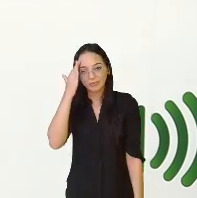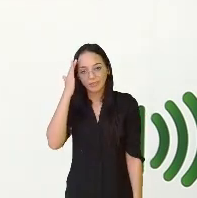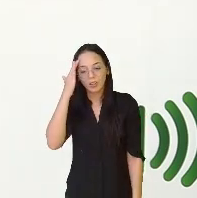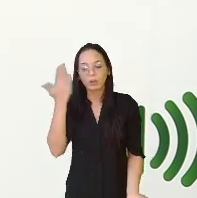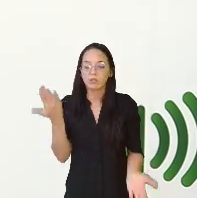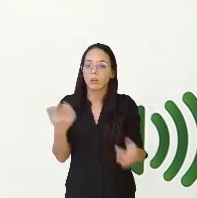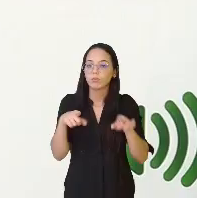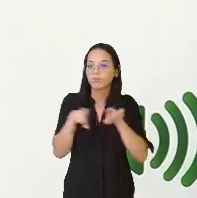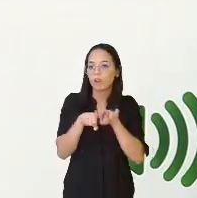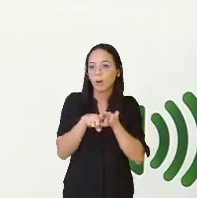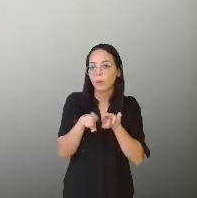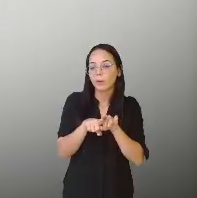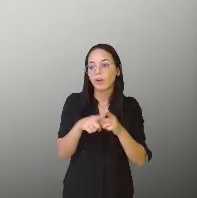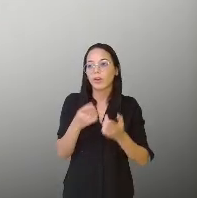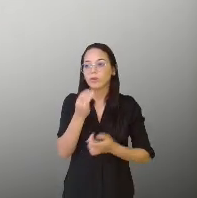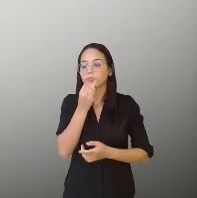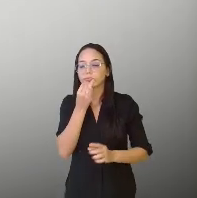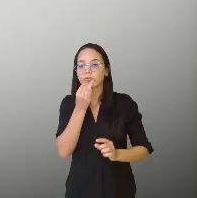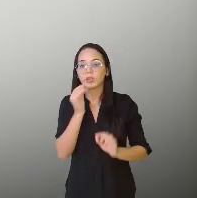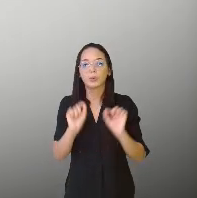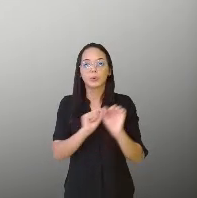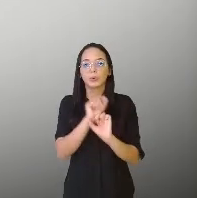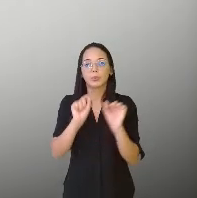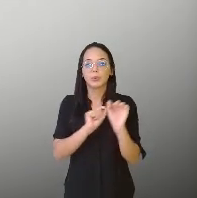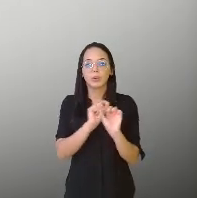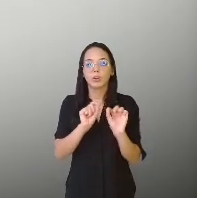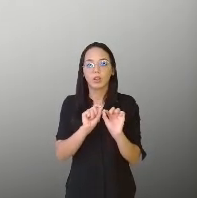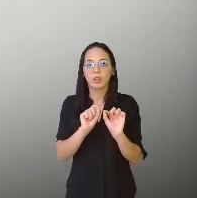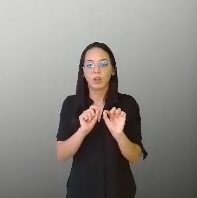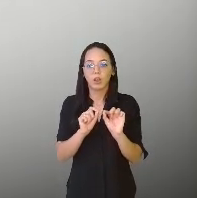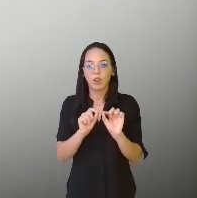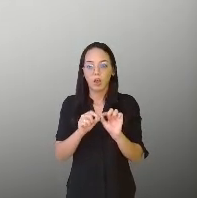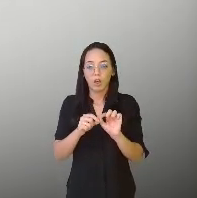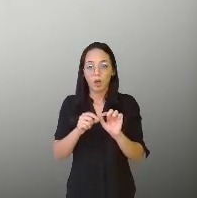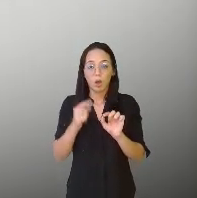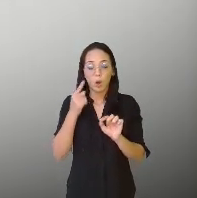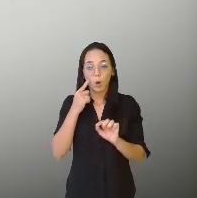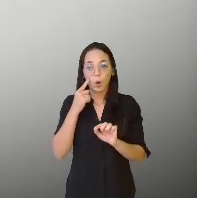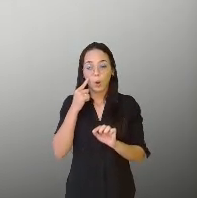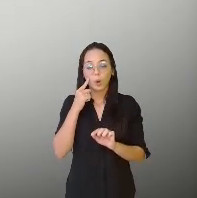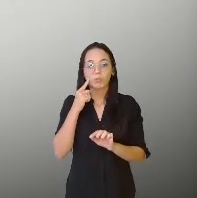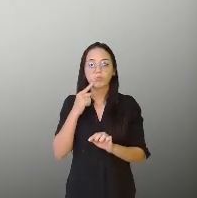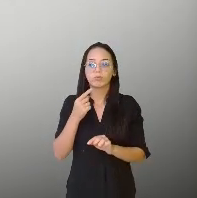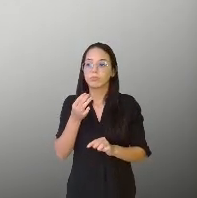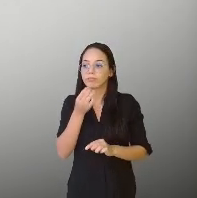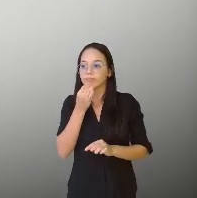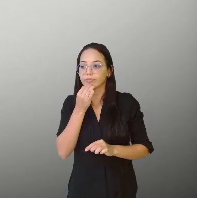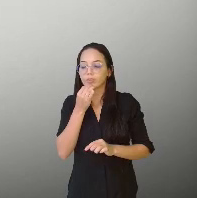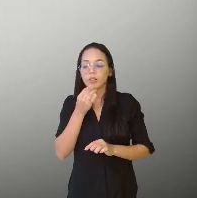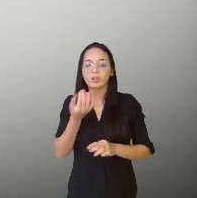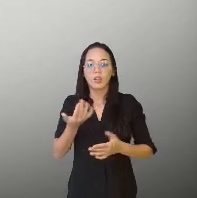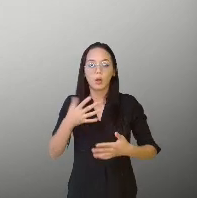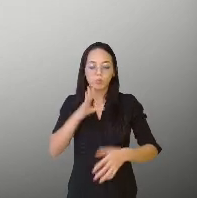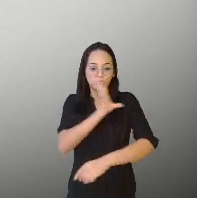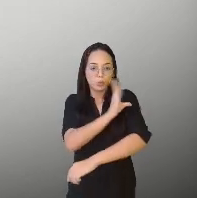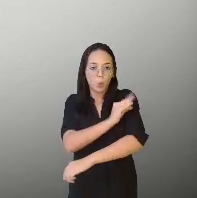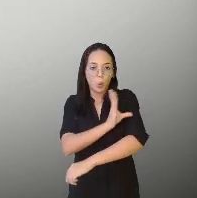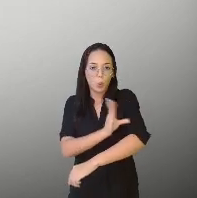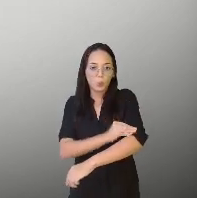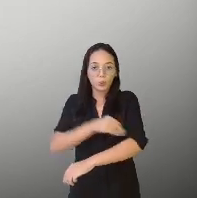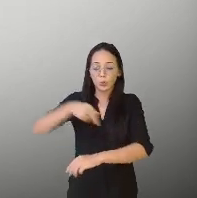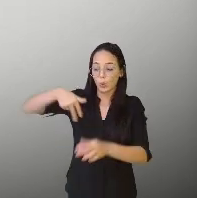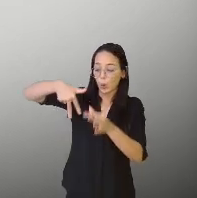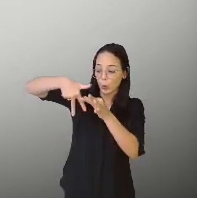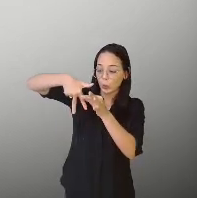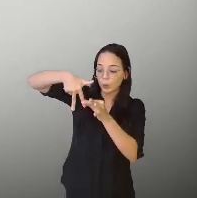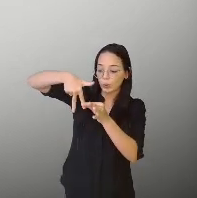Assim também é a parte do nosso quadríceps, né? O nosso músculo localizado na perna.